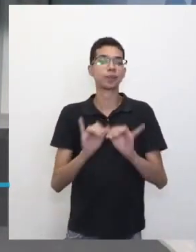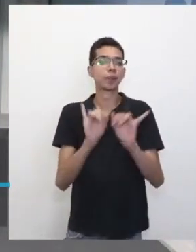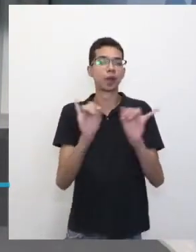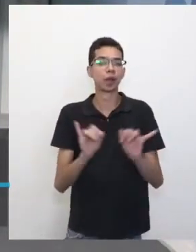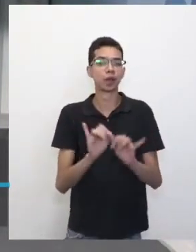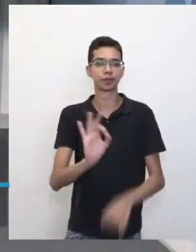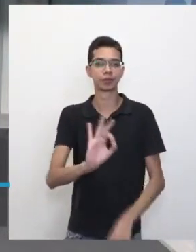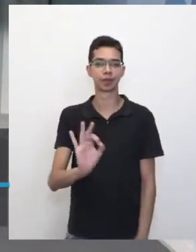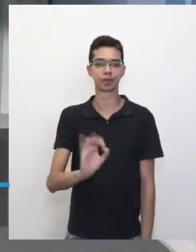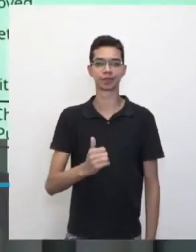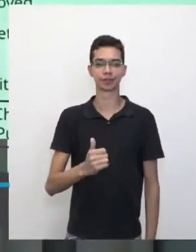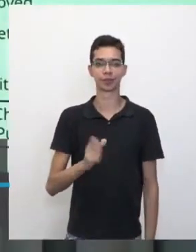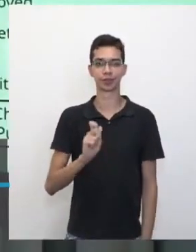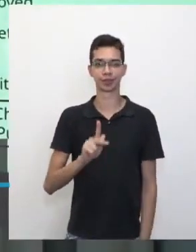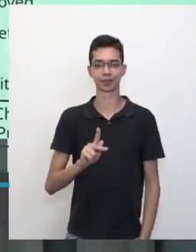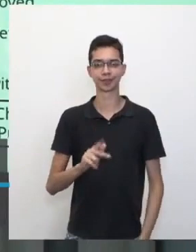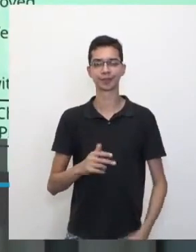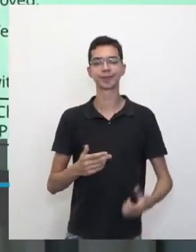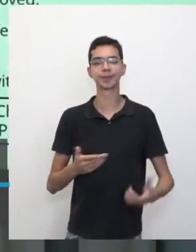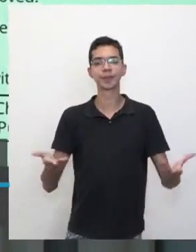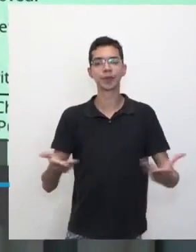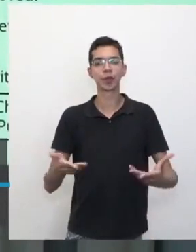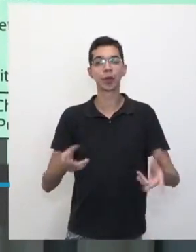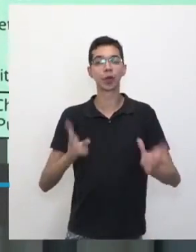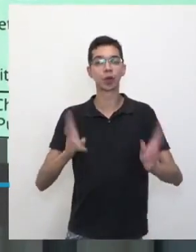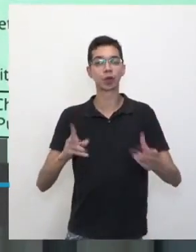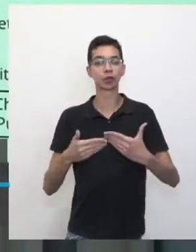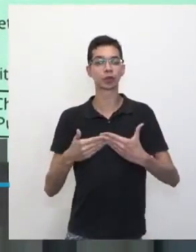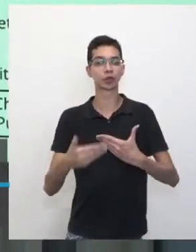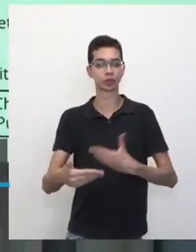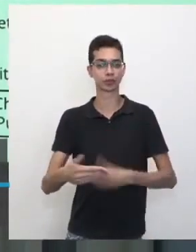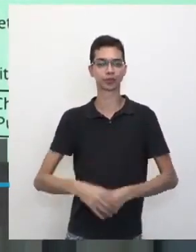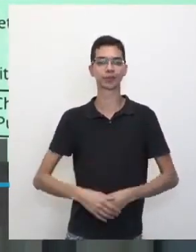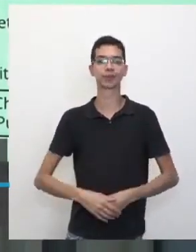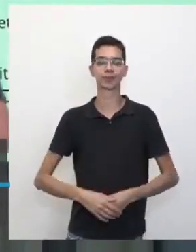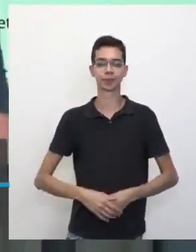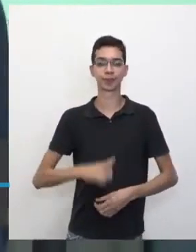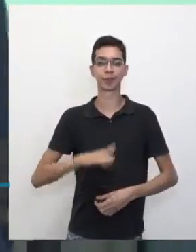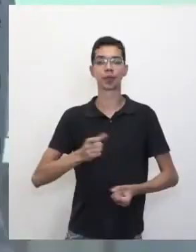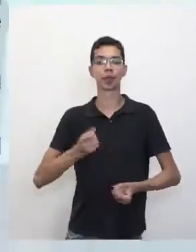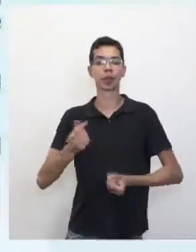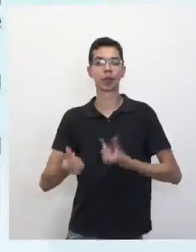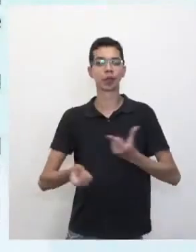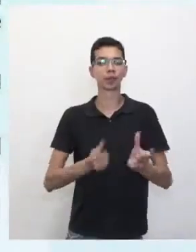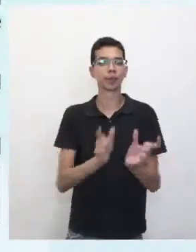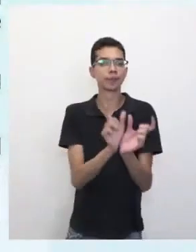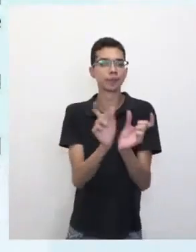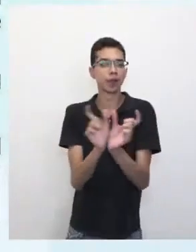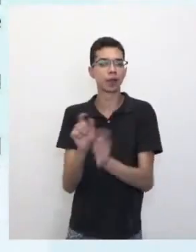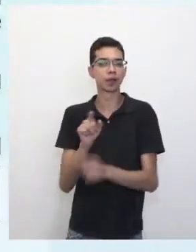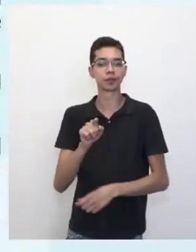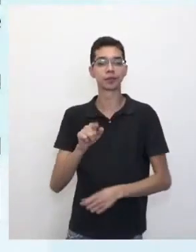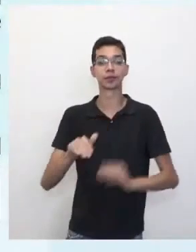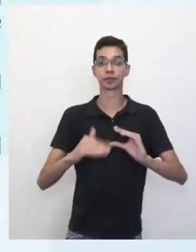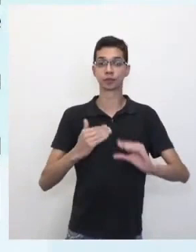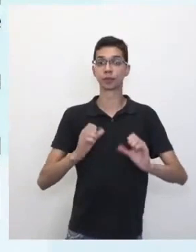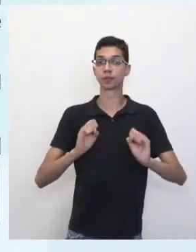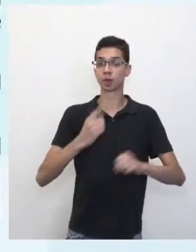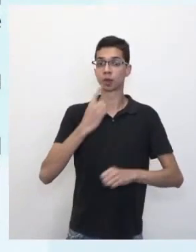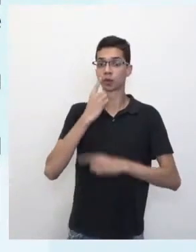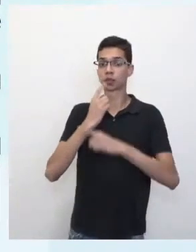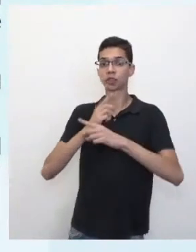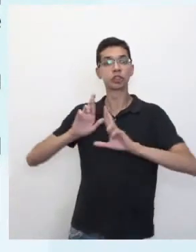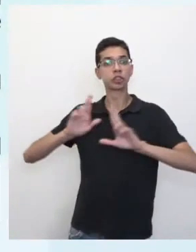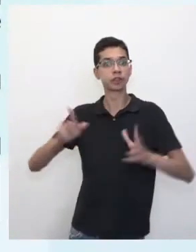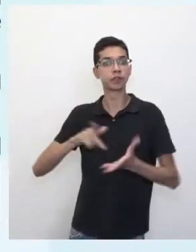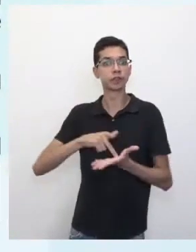certo? Joinha. Vamos lá para frente. Algumas das palavras que vocês poderiam ter mandado para a gente são essas, né? Que são as realmente bem